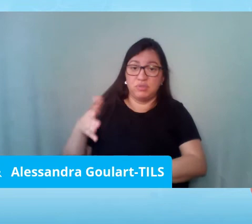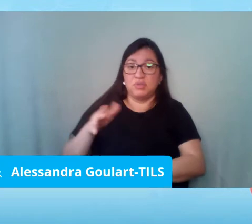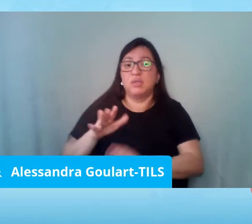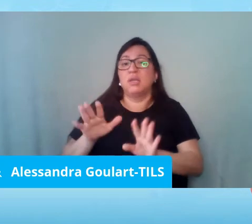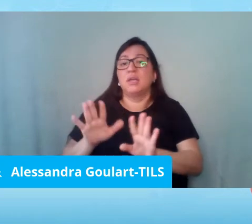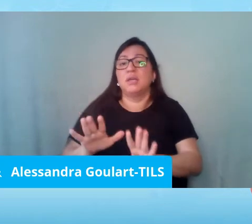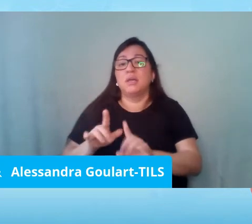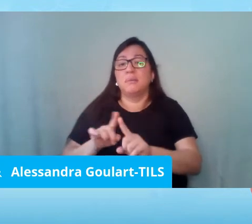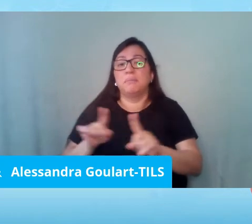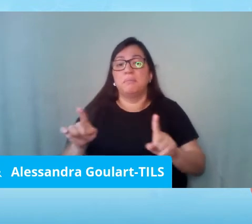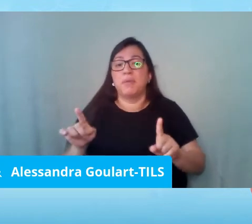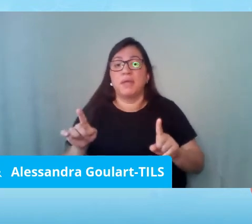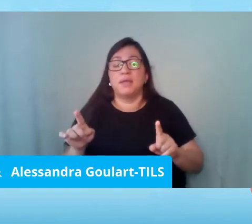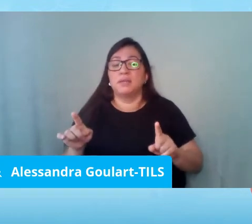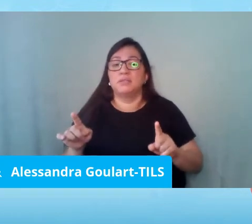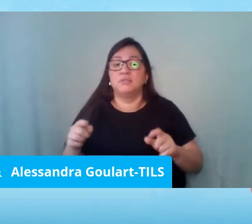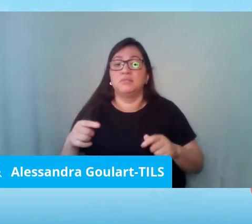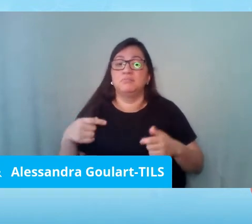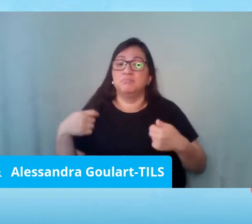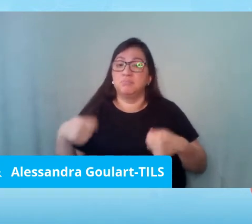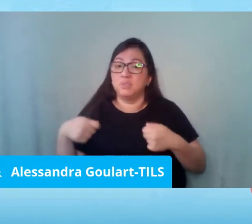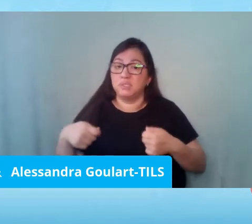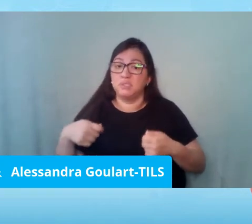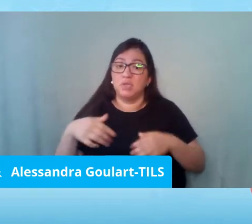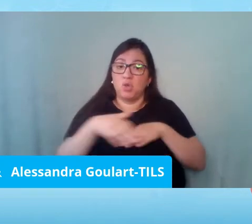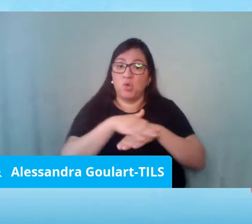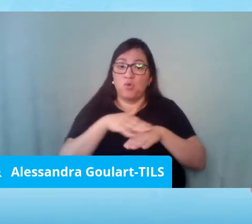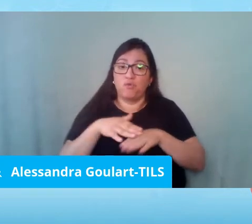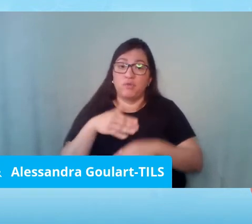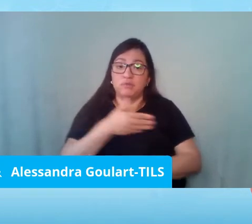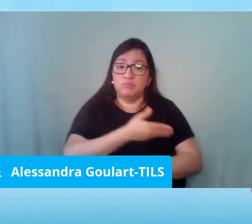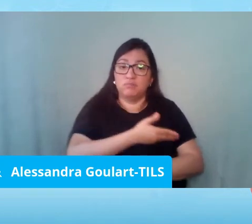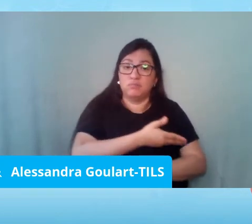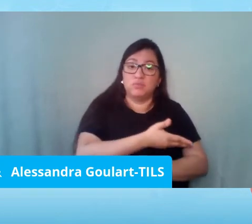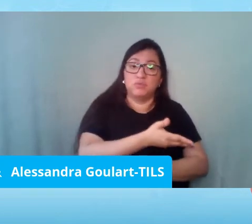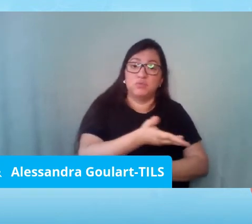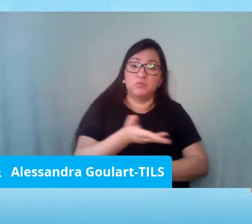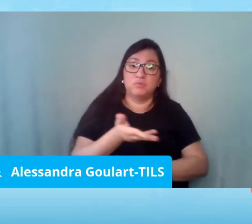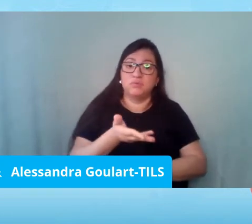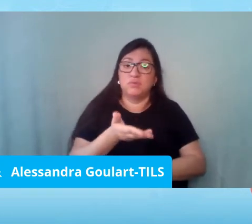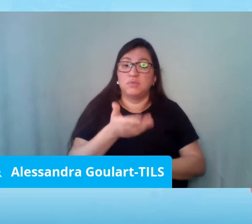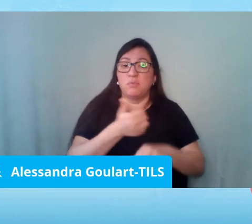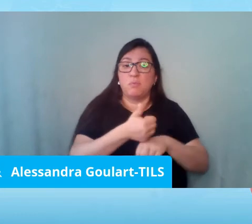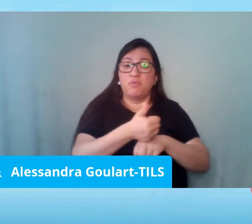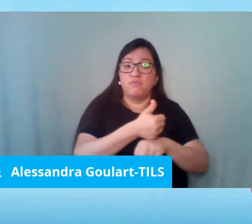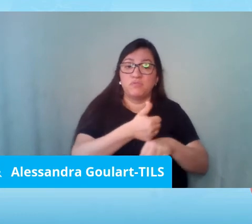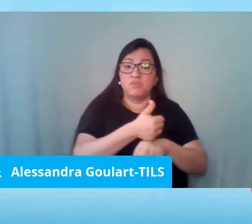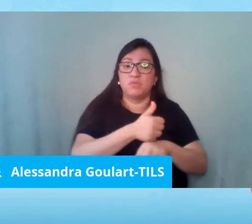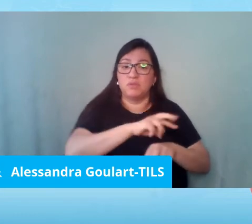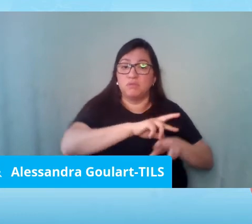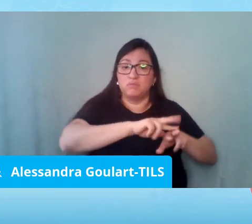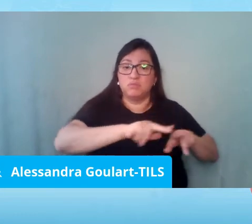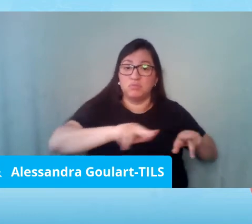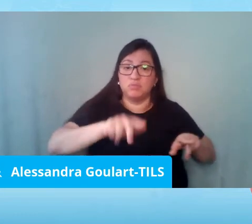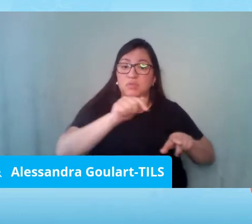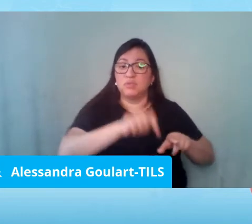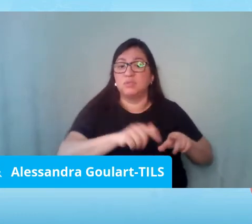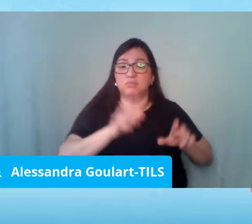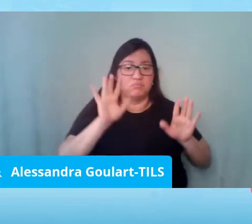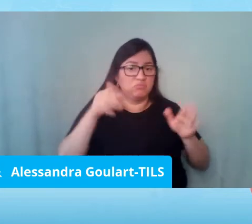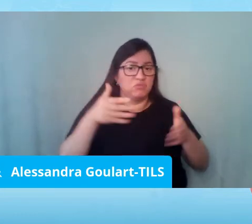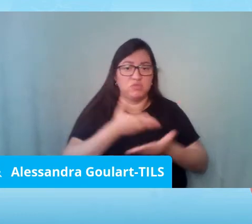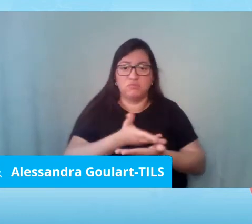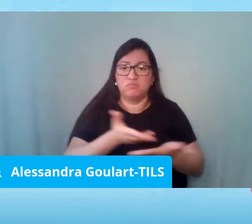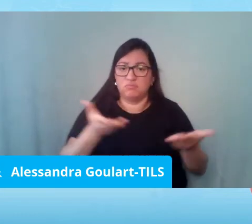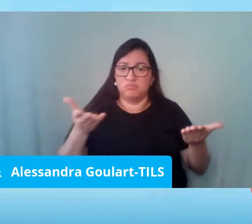falando com os outros profissionais, né? Então, é muito importante que a gente tenha esse olhar para todos os profissionais. Quais são